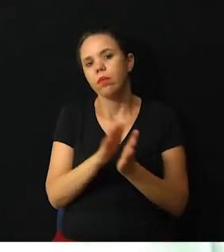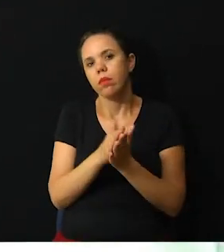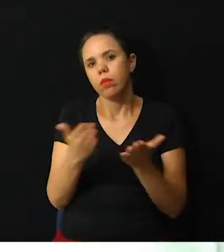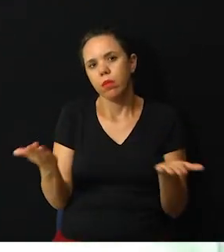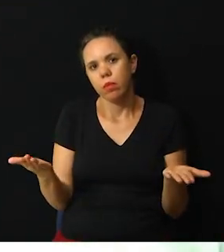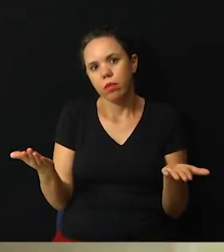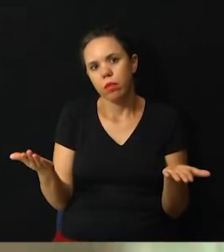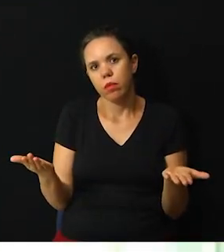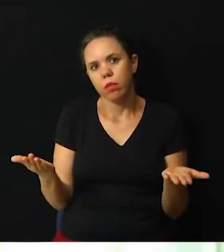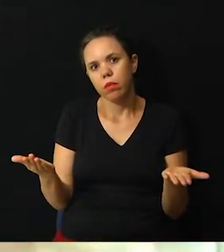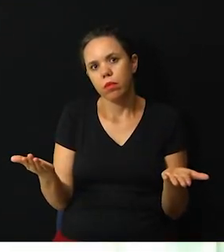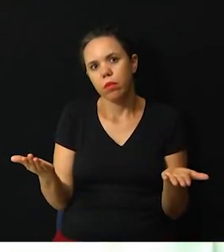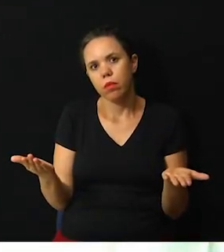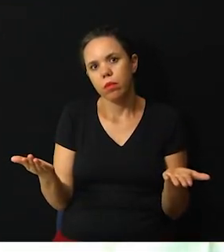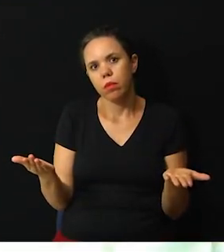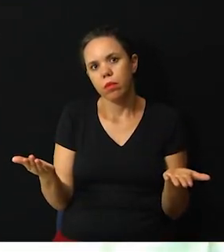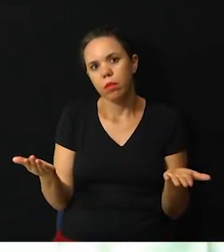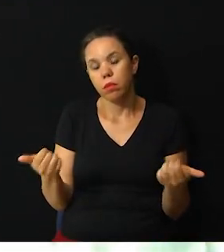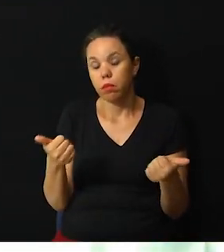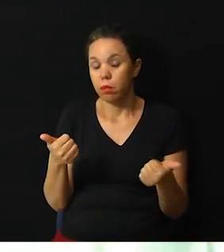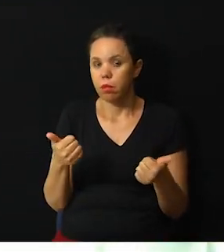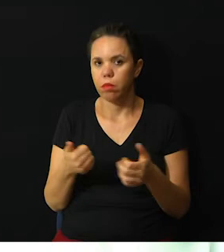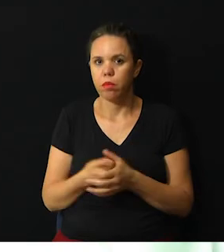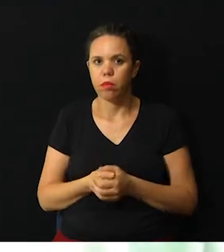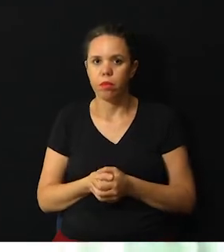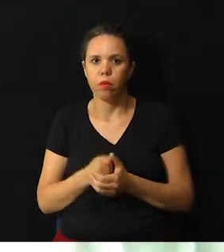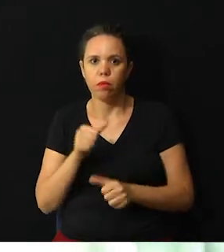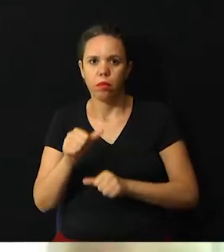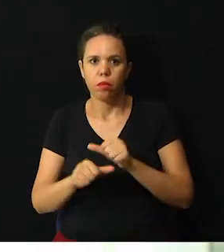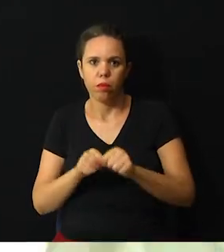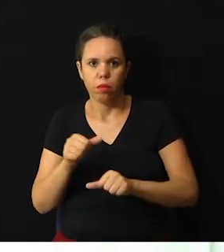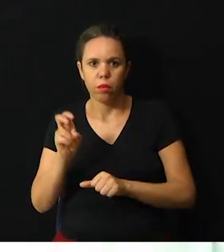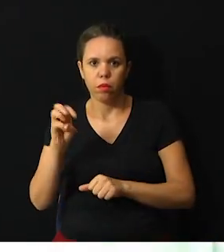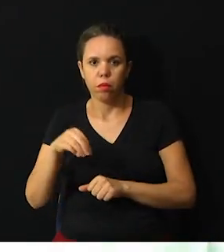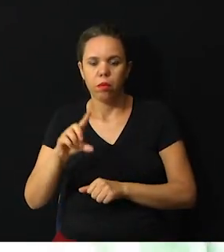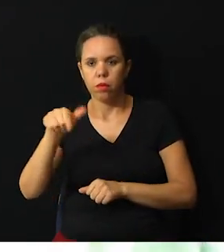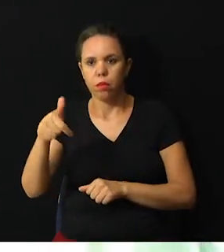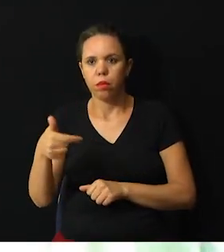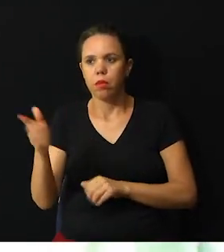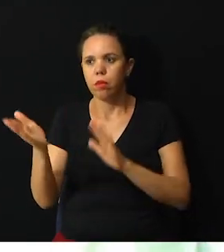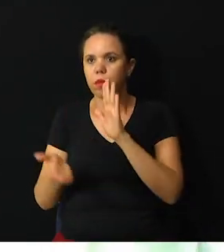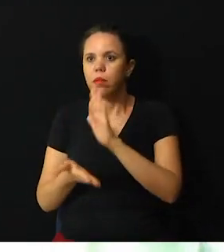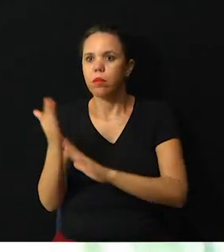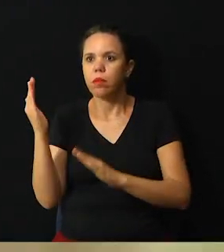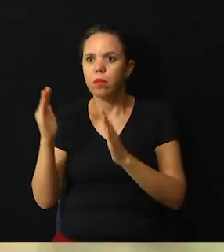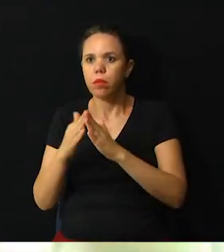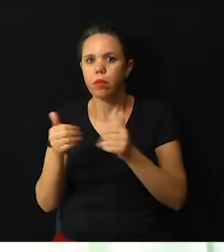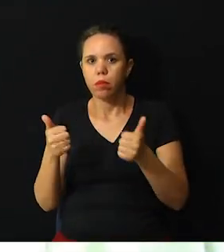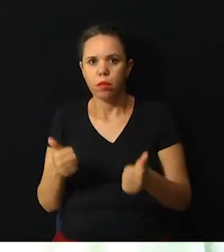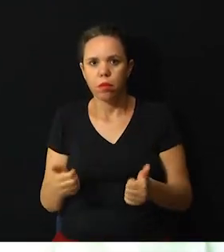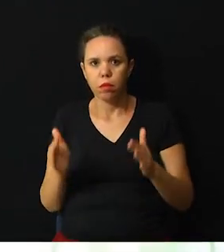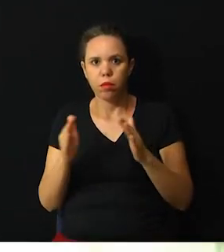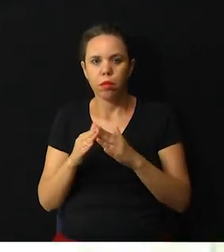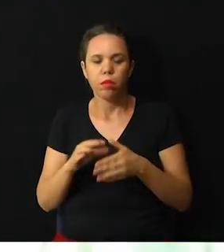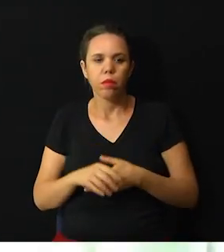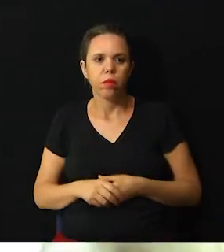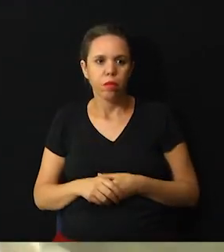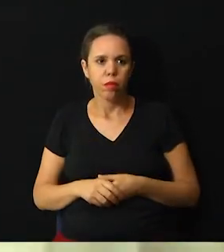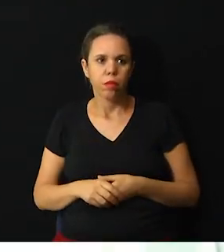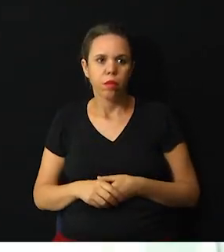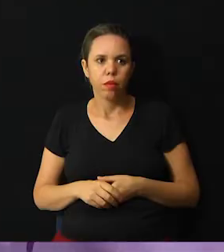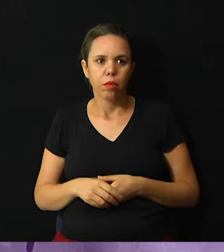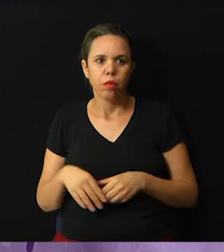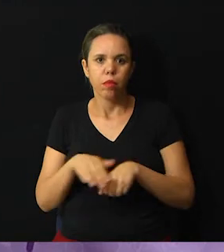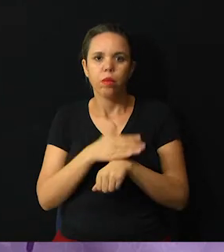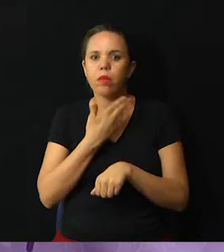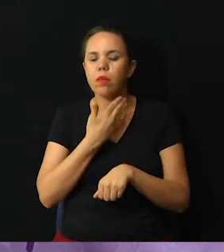álbum, aqui é a sua panela que você usa, assim, tá bom. Virou de lado, 5 minutos depois eu quero ir para minha casa. Não, mas você está na sua casa. Então,